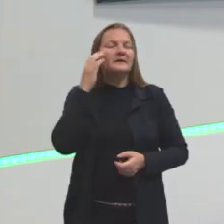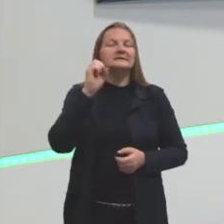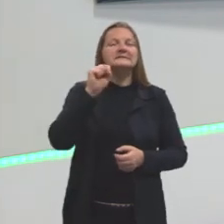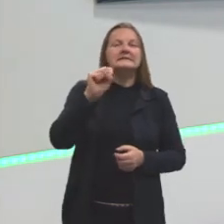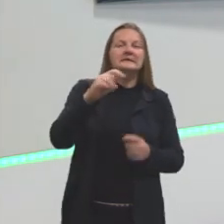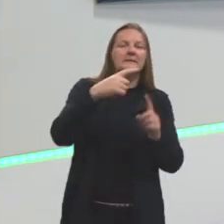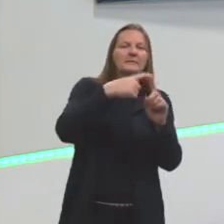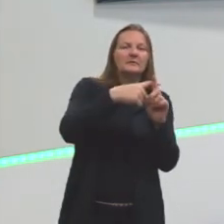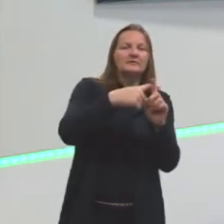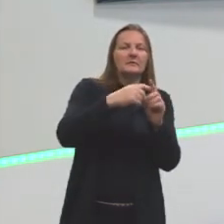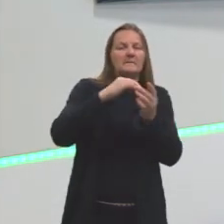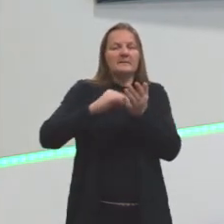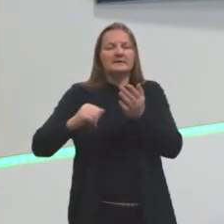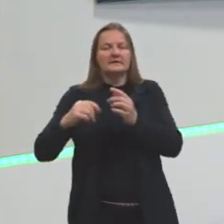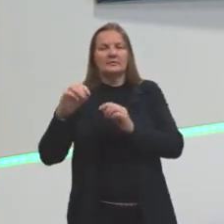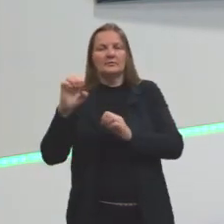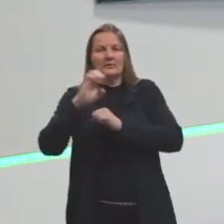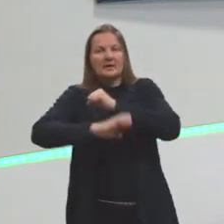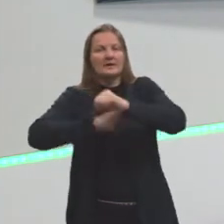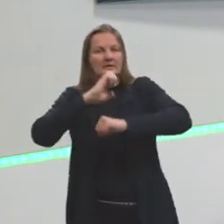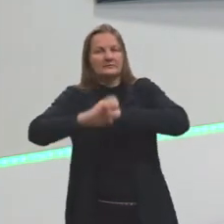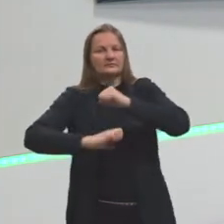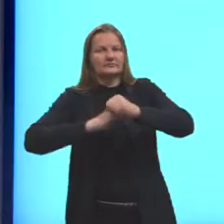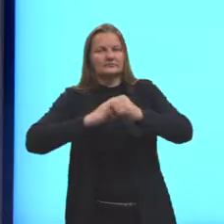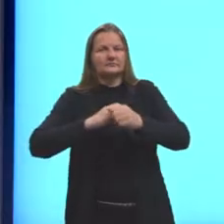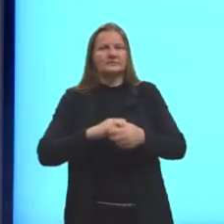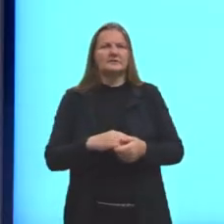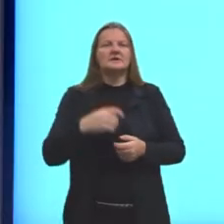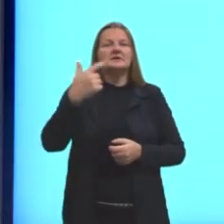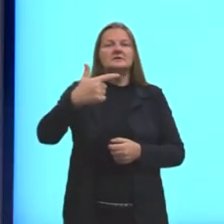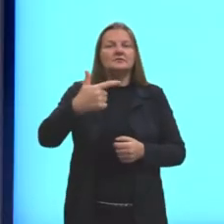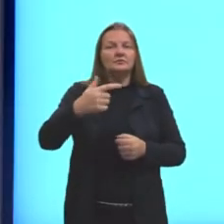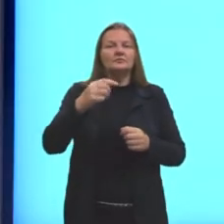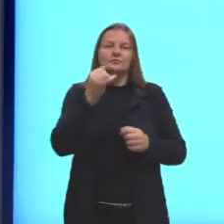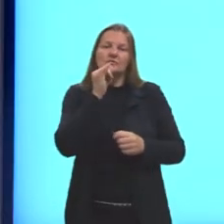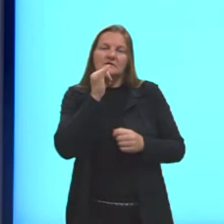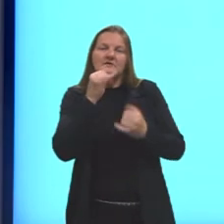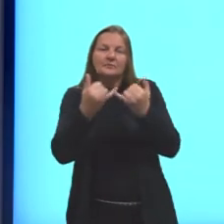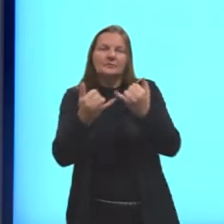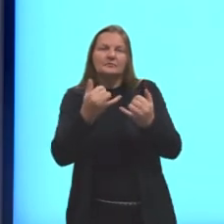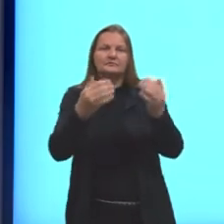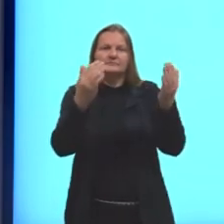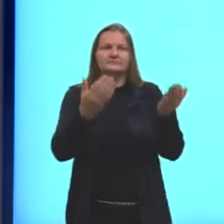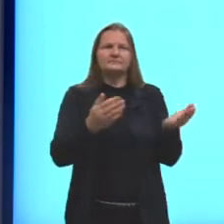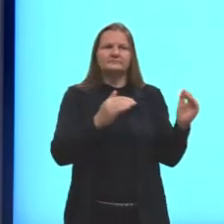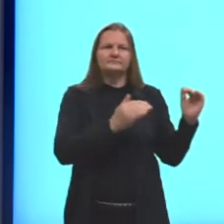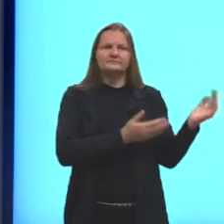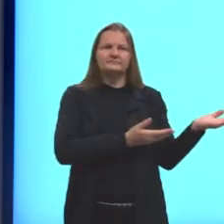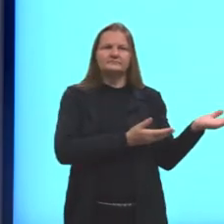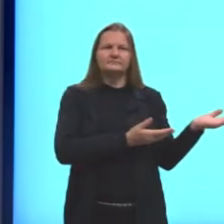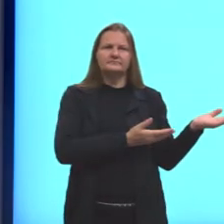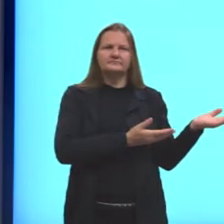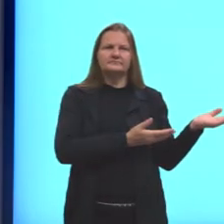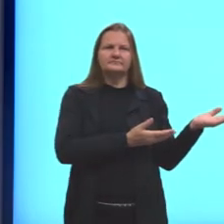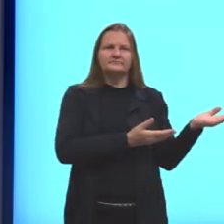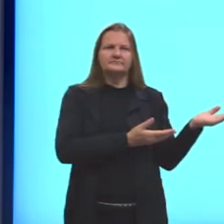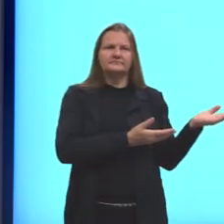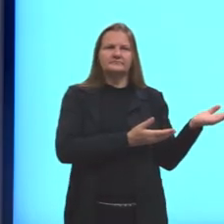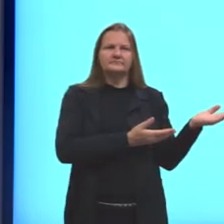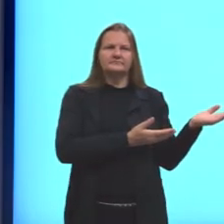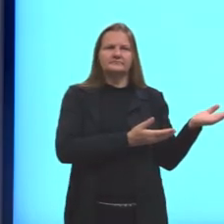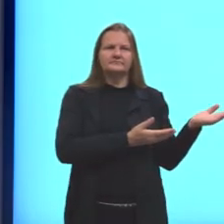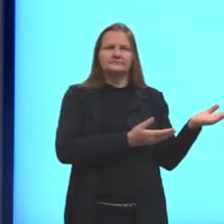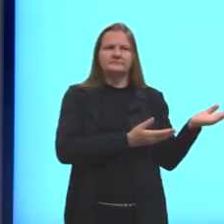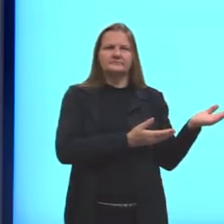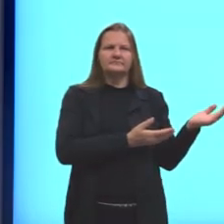positivamente ele perdeu elétrons no segundo caso Então a gente tem outro corpo neutro né aqui